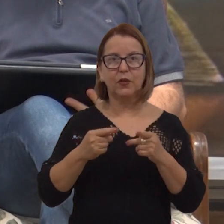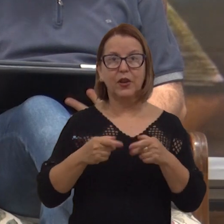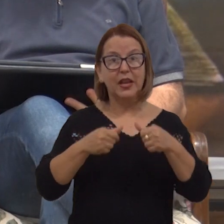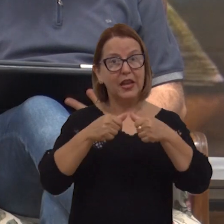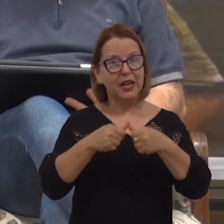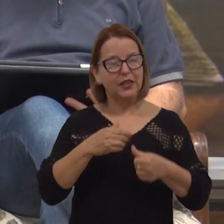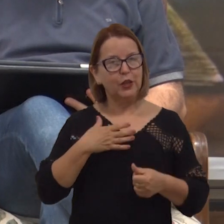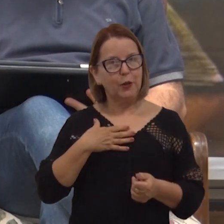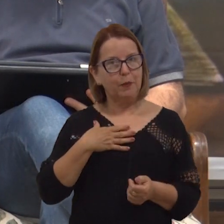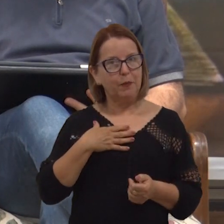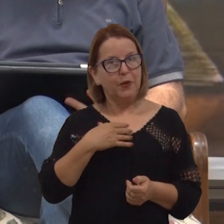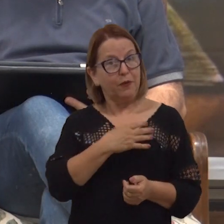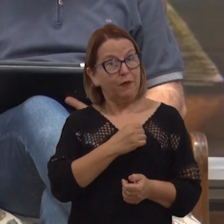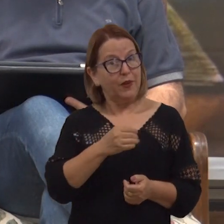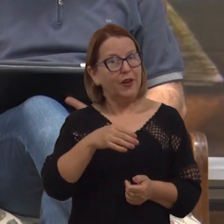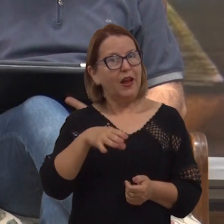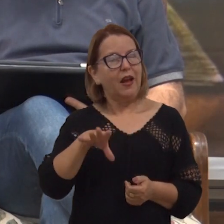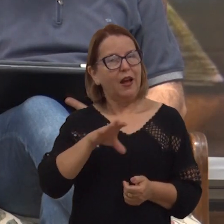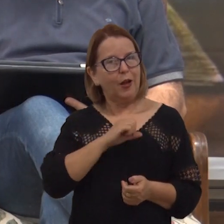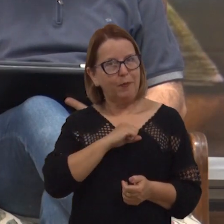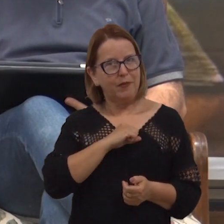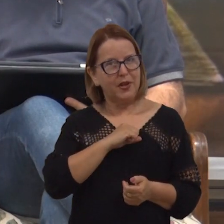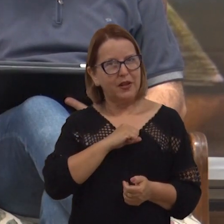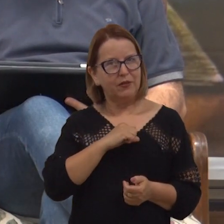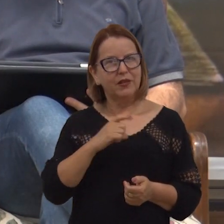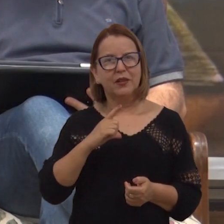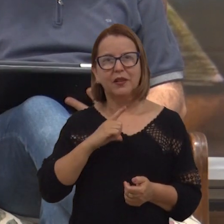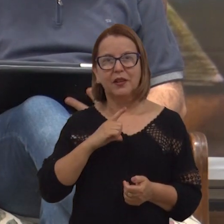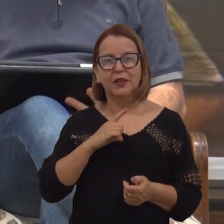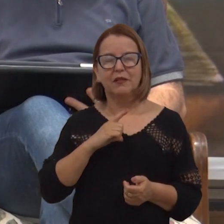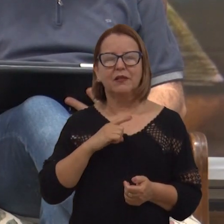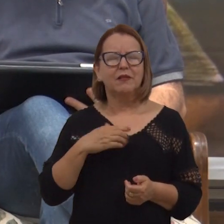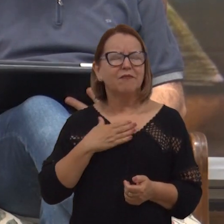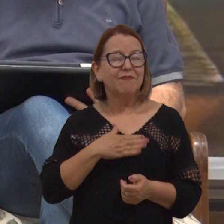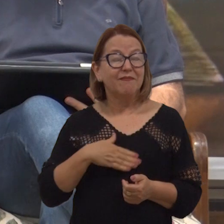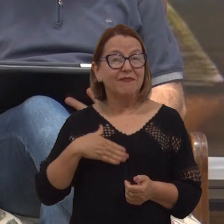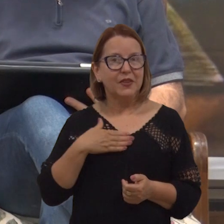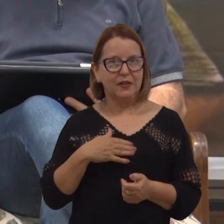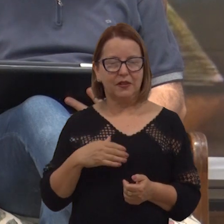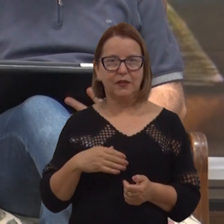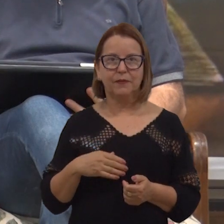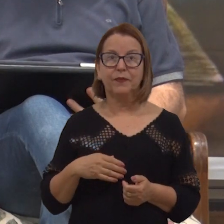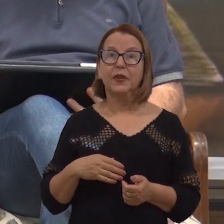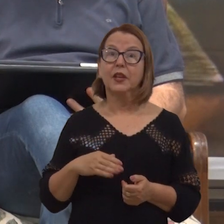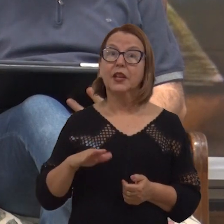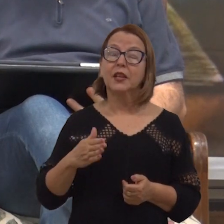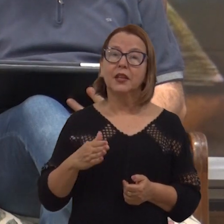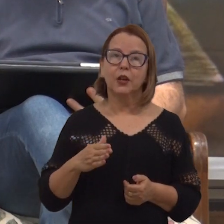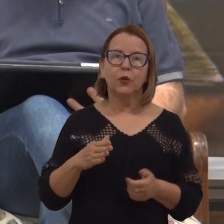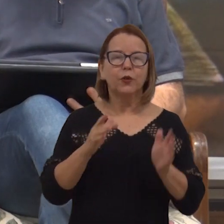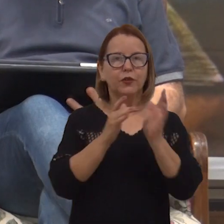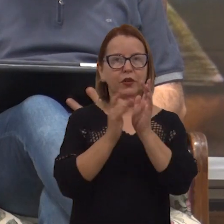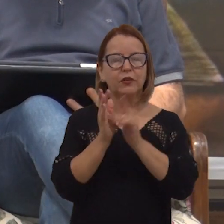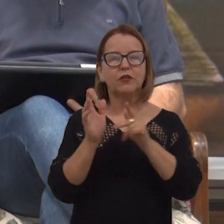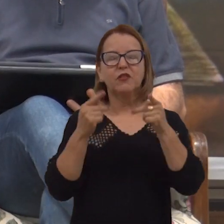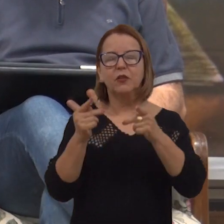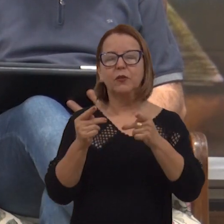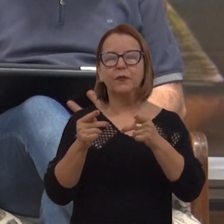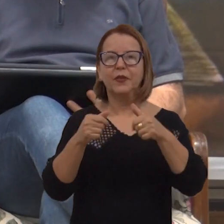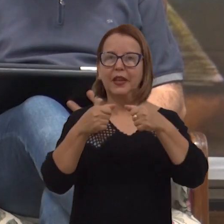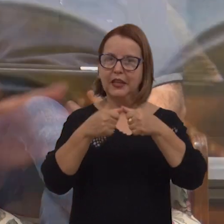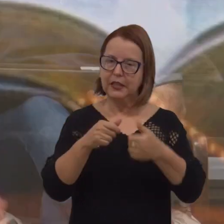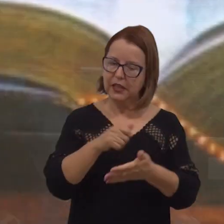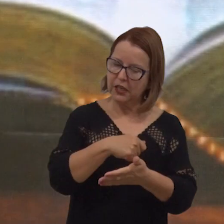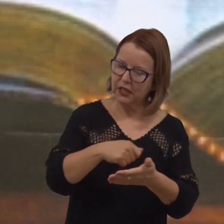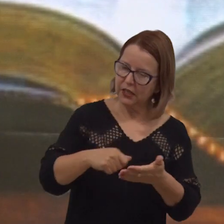Mas Jesus se defende como ali? Está escrito? Está escrito e também está escrito. E é assim que nós temos que